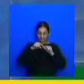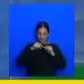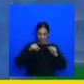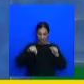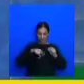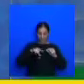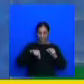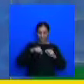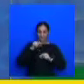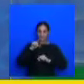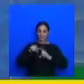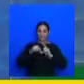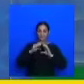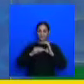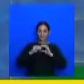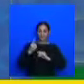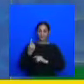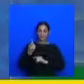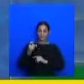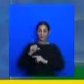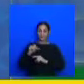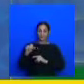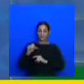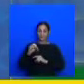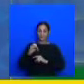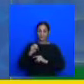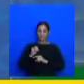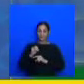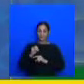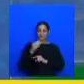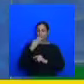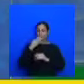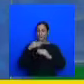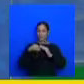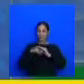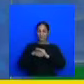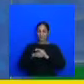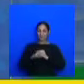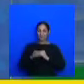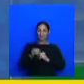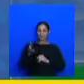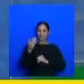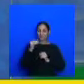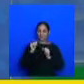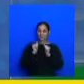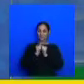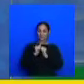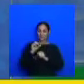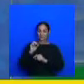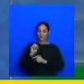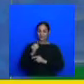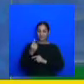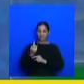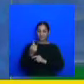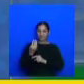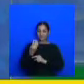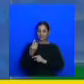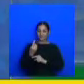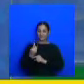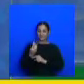então as dezenas sorteadas no concurso 1990 da Time Mania. Confira comigo, 01,